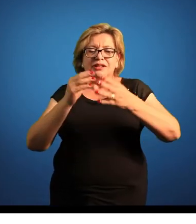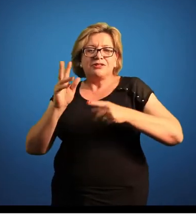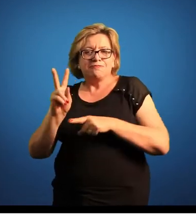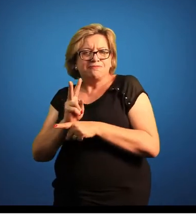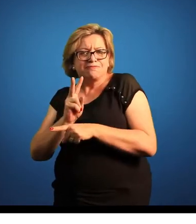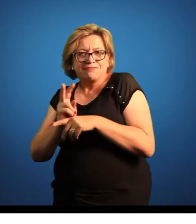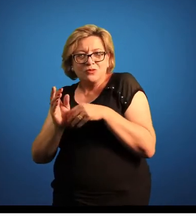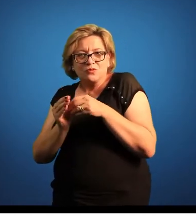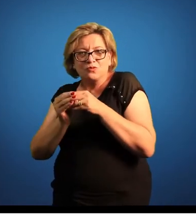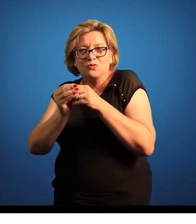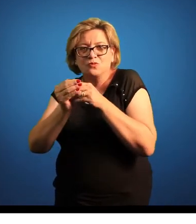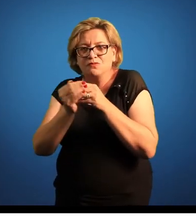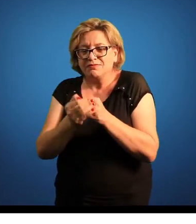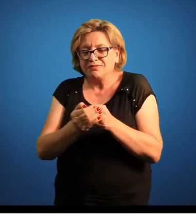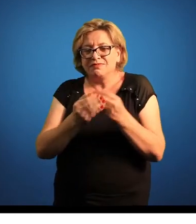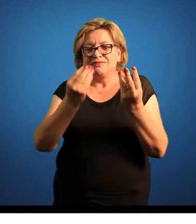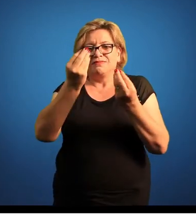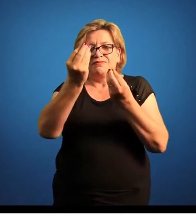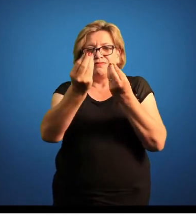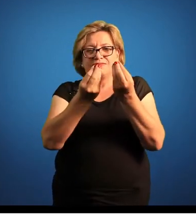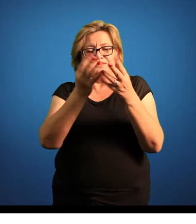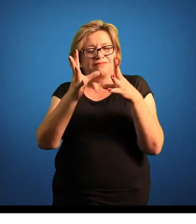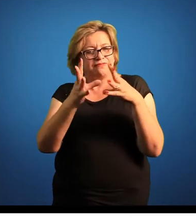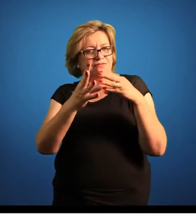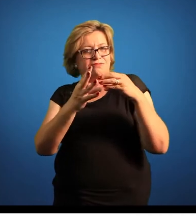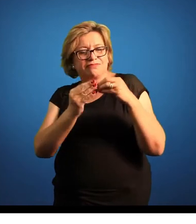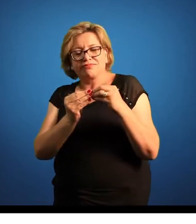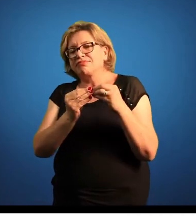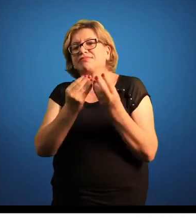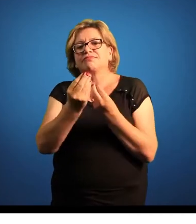protegem disso, tendem a se fechar.